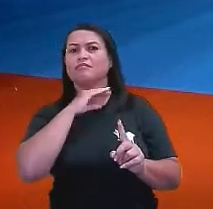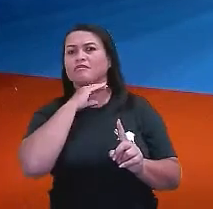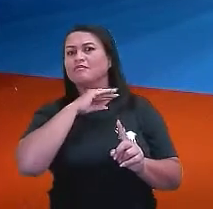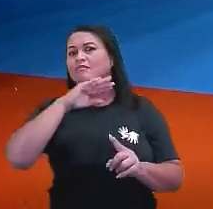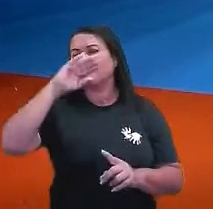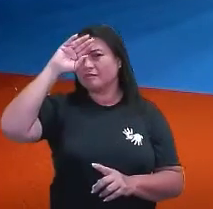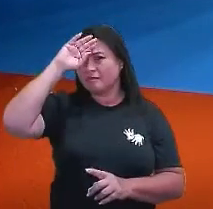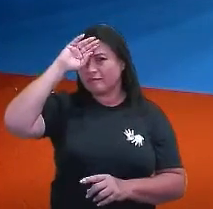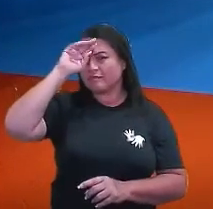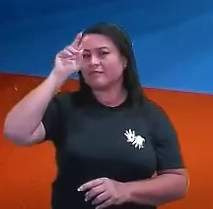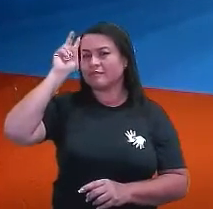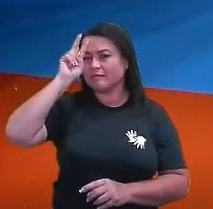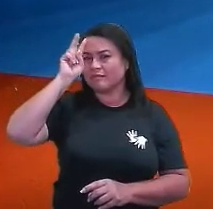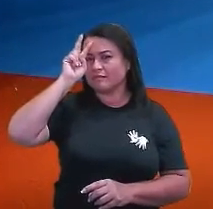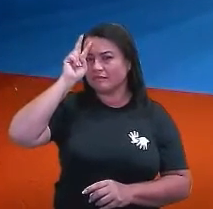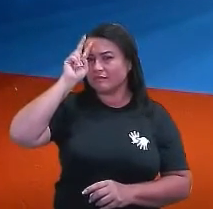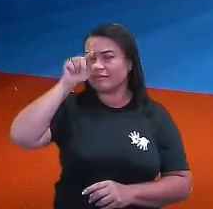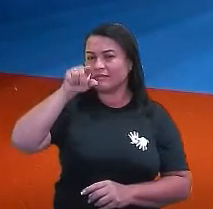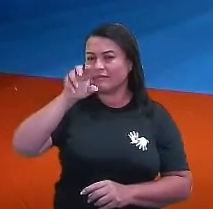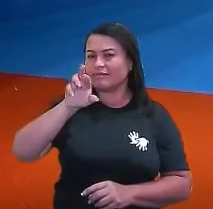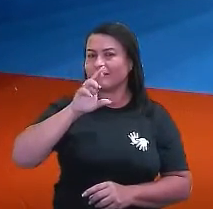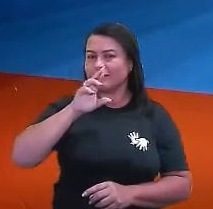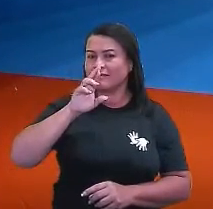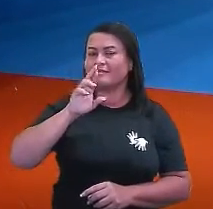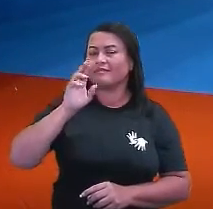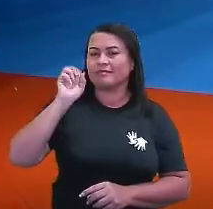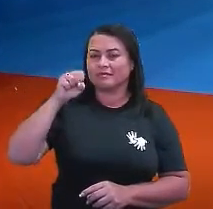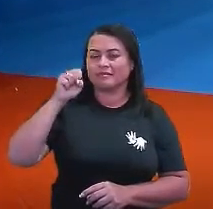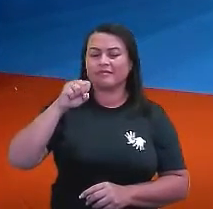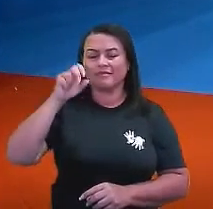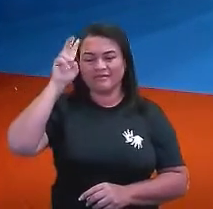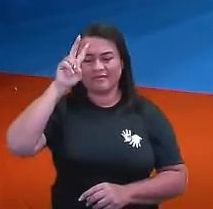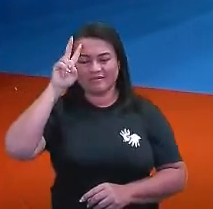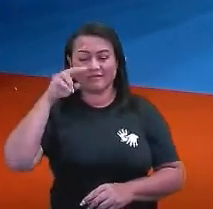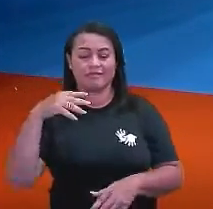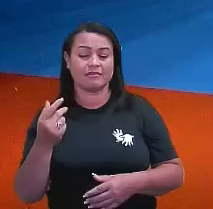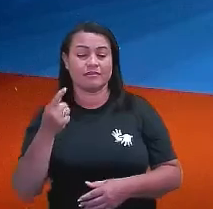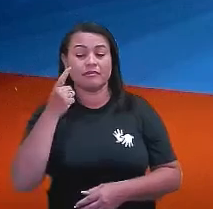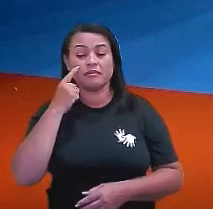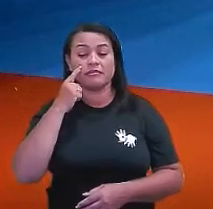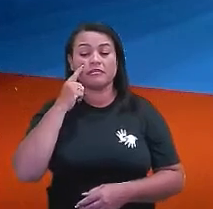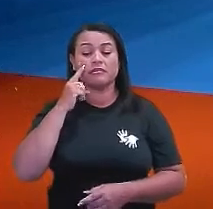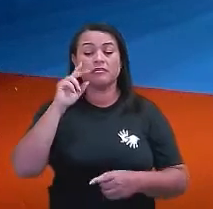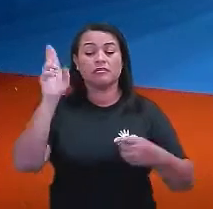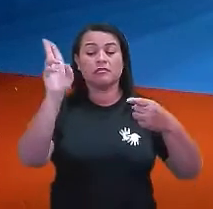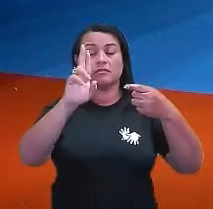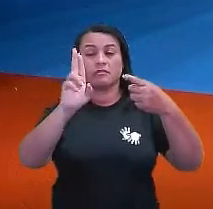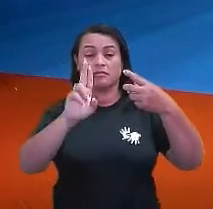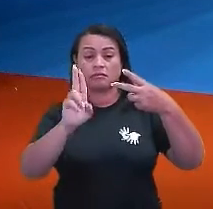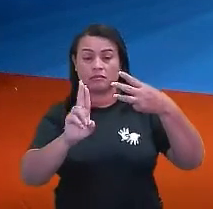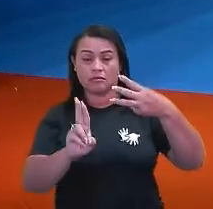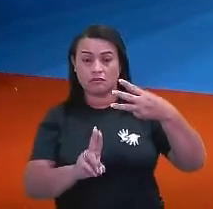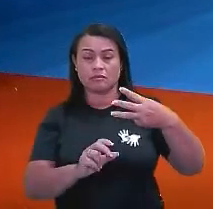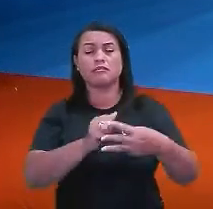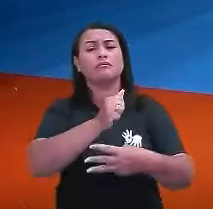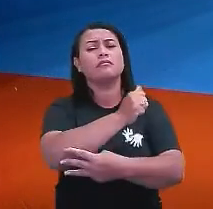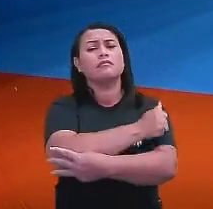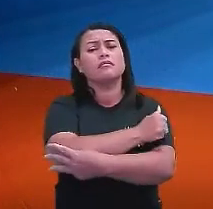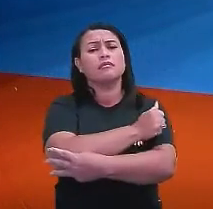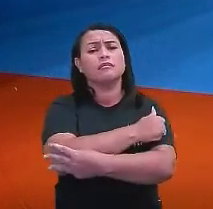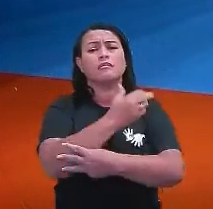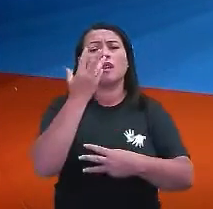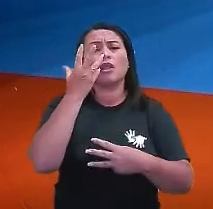febre? Escutei alguém dizer lá que lembra. Então, é isso mesmo. Eu vou olhar aqui, ó, qual criança está